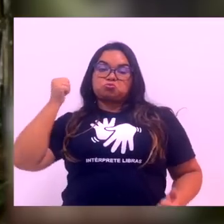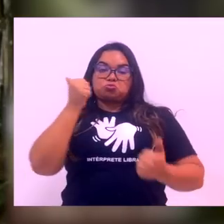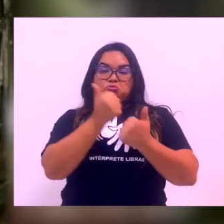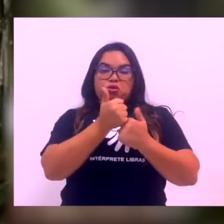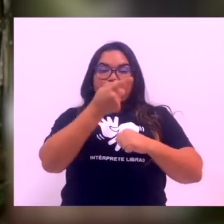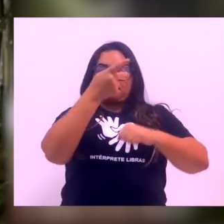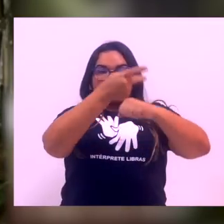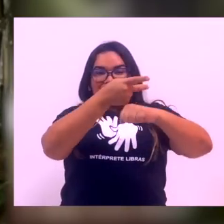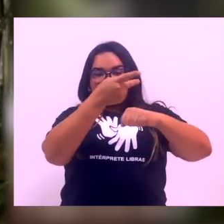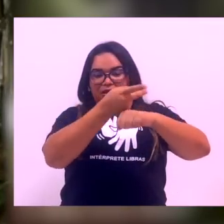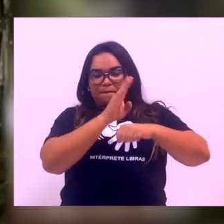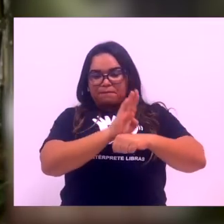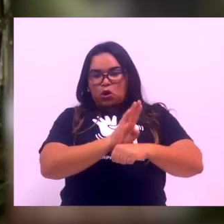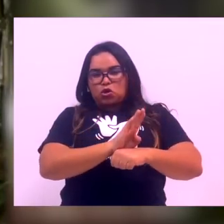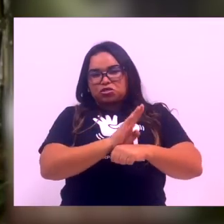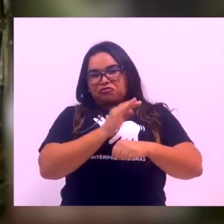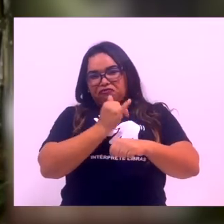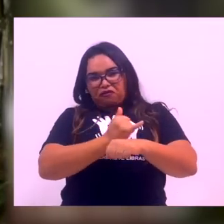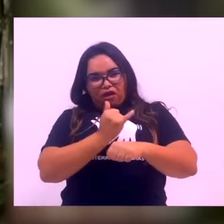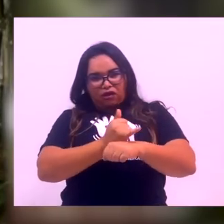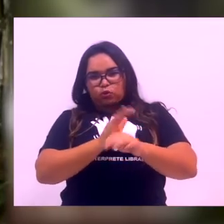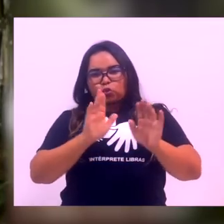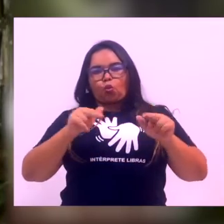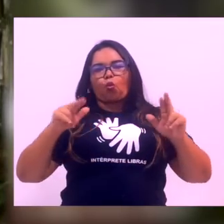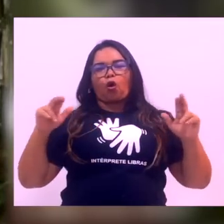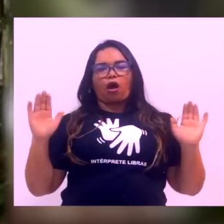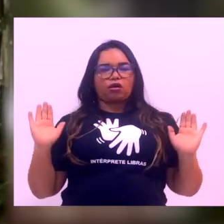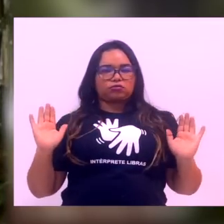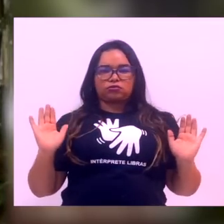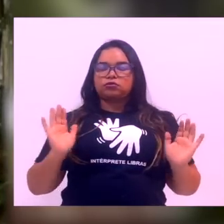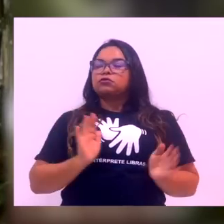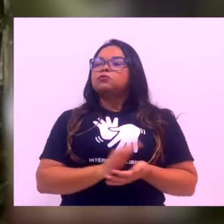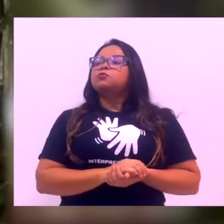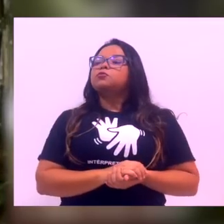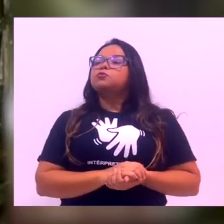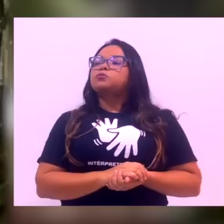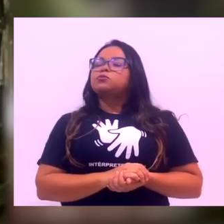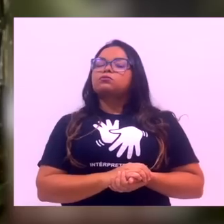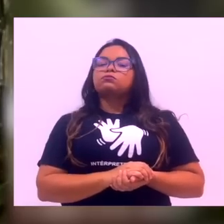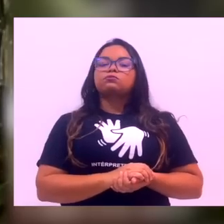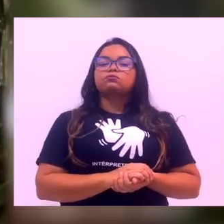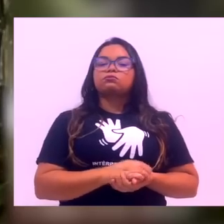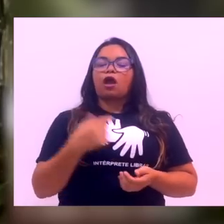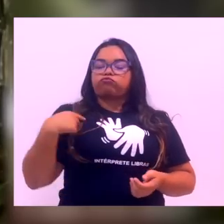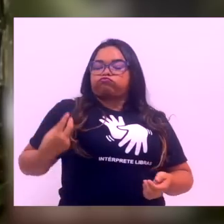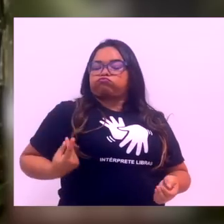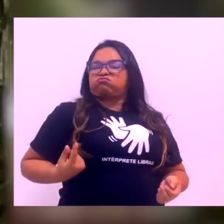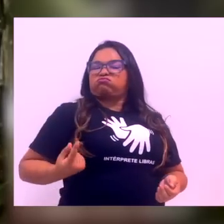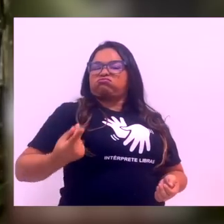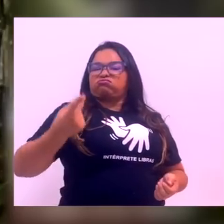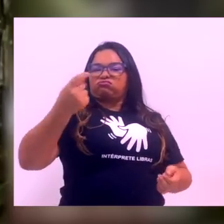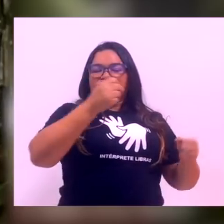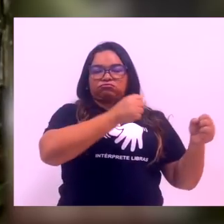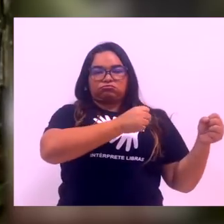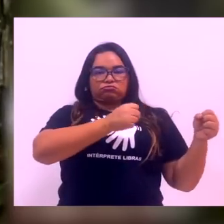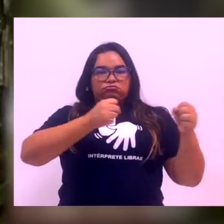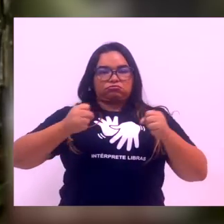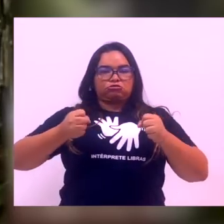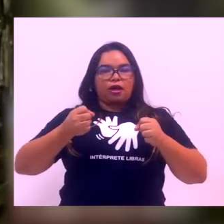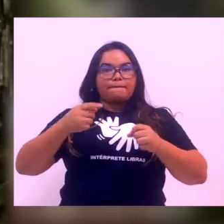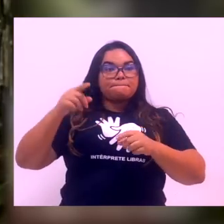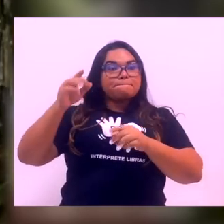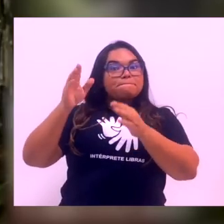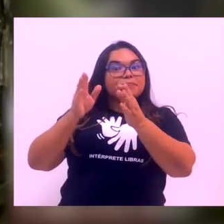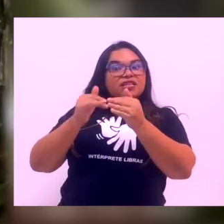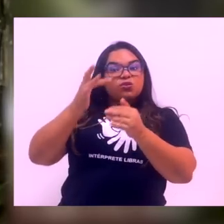ouro nunca será destruído, nunca será substituído pela prata, pelo bronze, pelo ferro, ou pelo ferro e